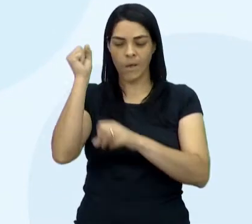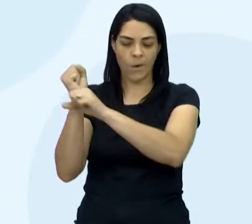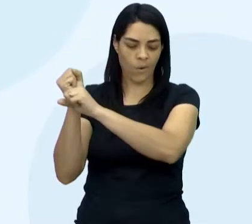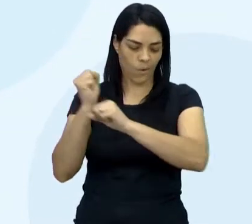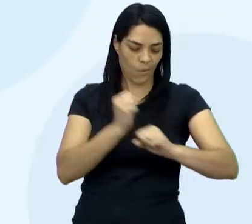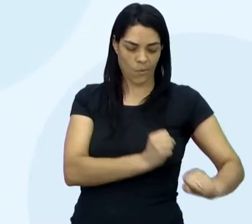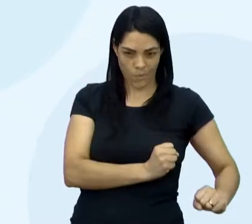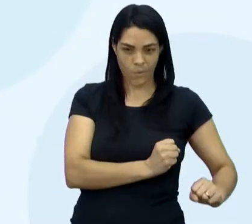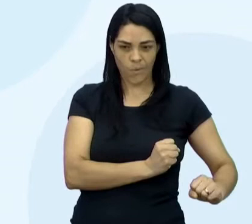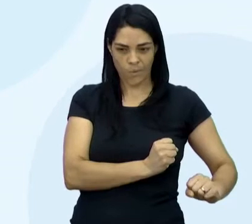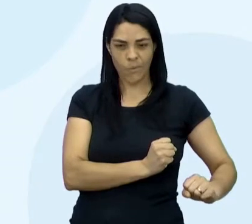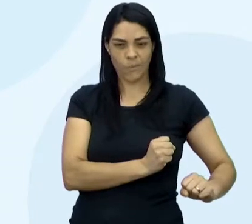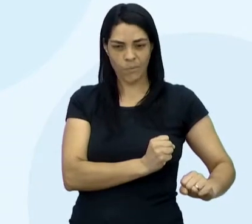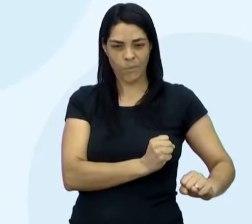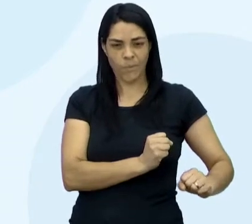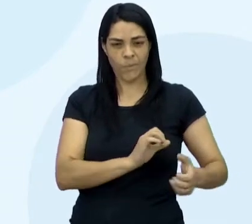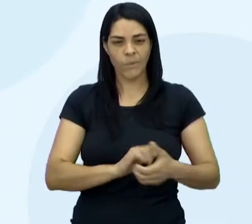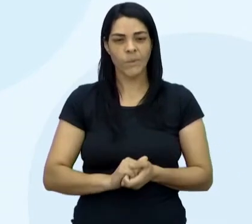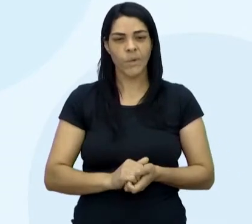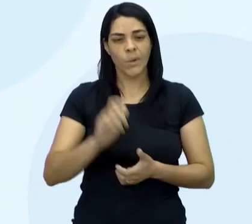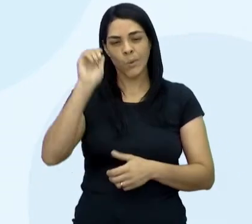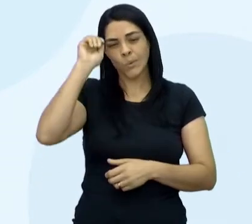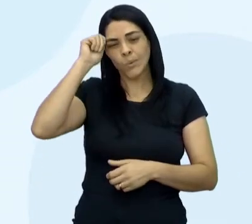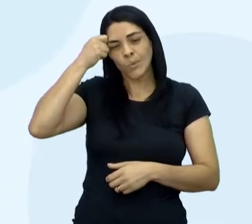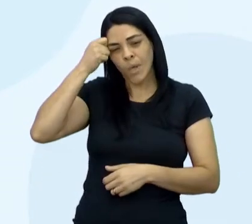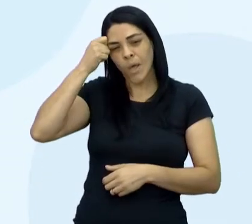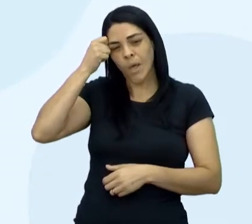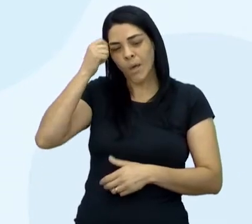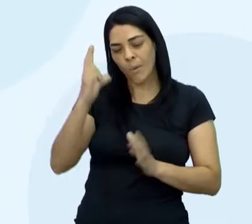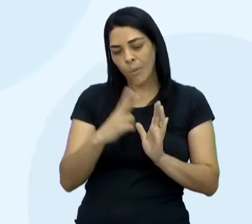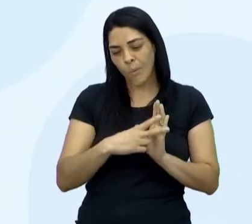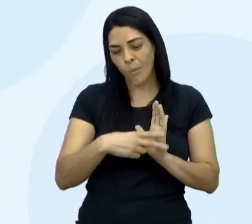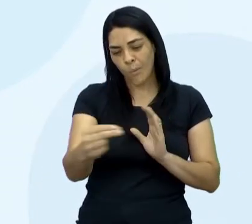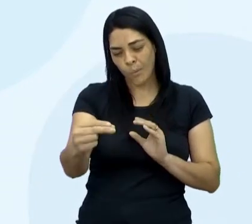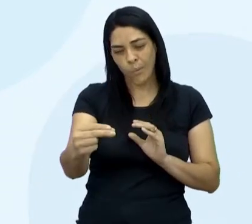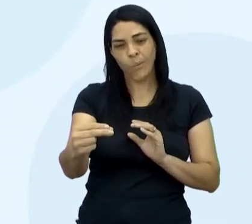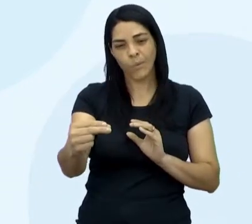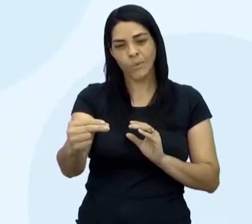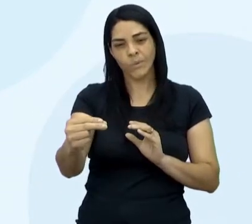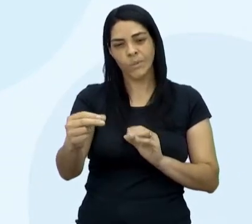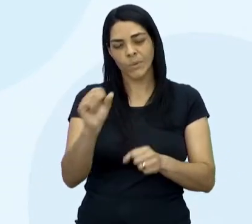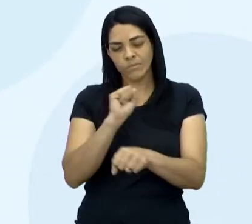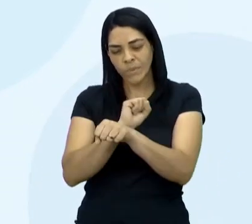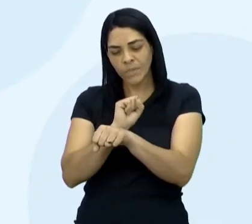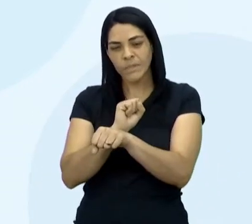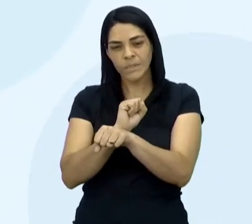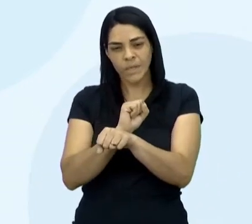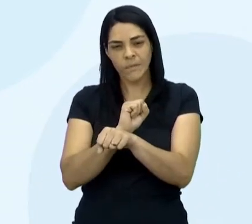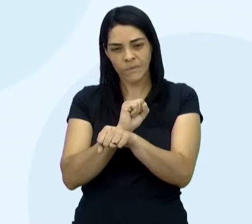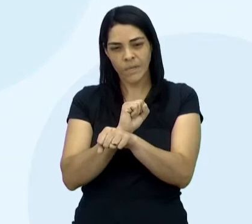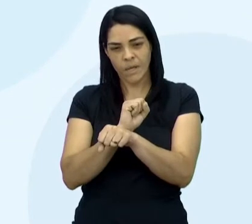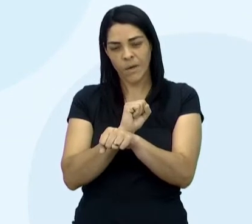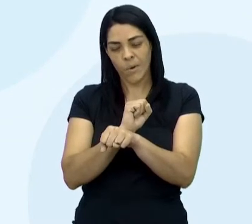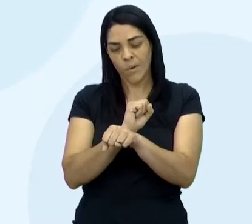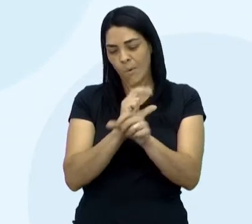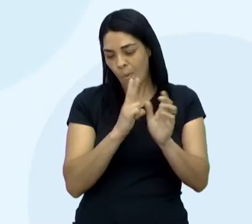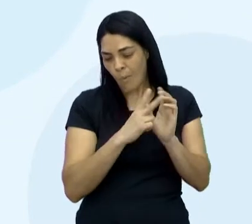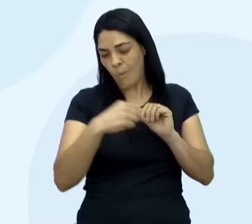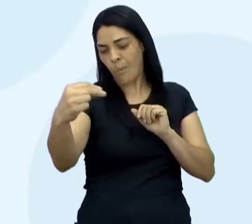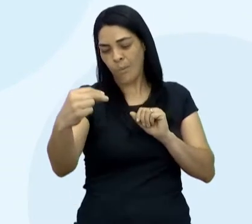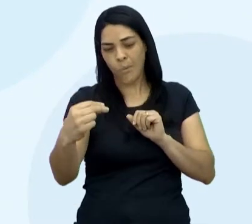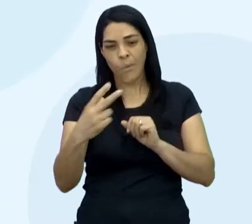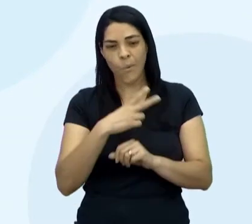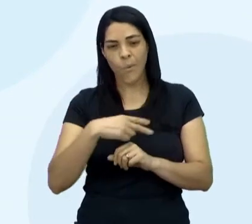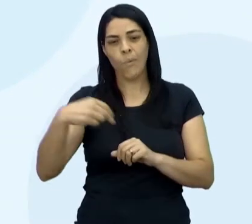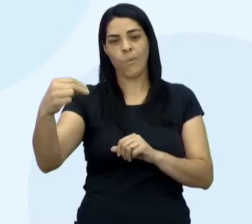as agrupamentos lá dos negros que fugiam né da escravidão né que estavam sendo escravizados e estavam fugindo